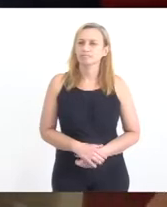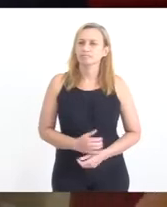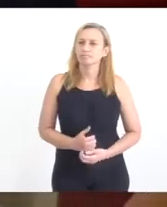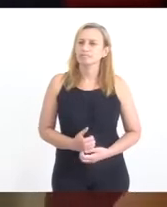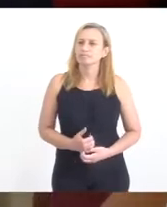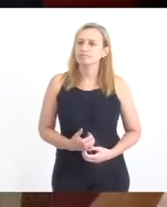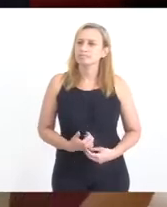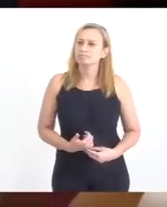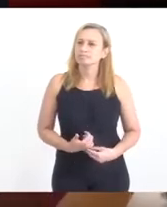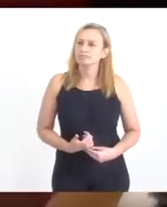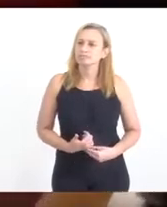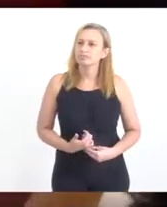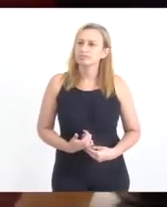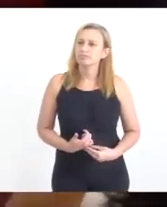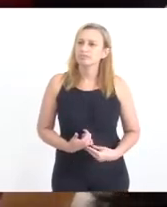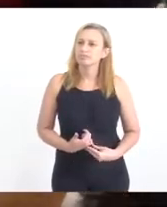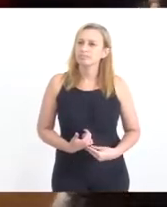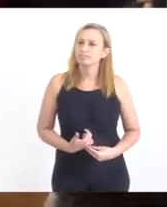Oi Carol